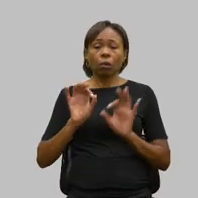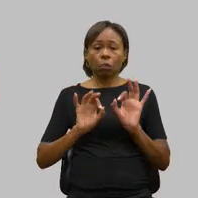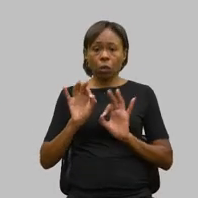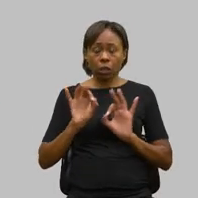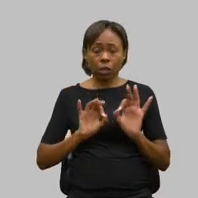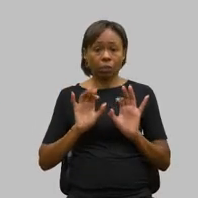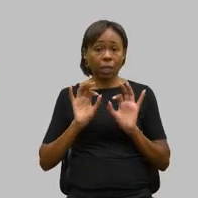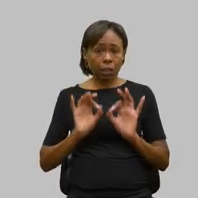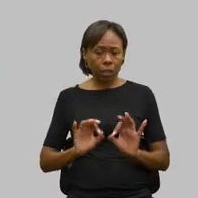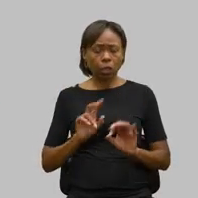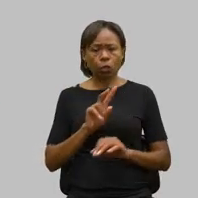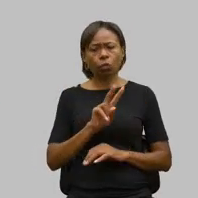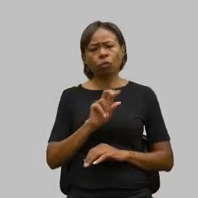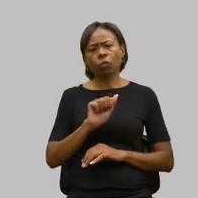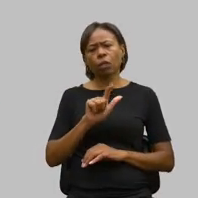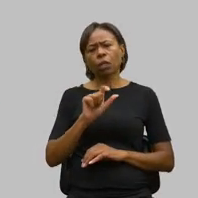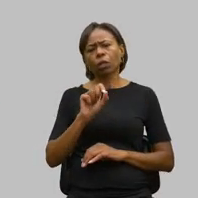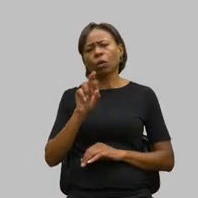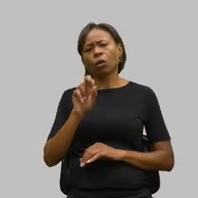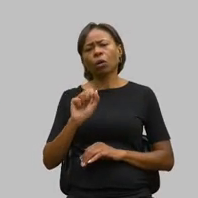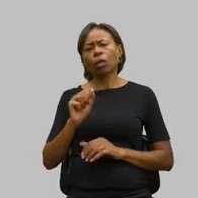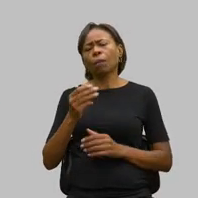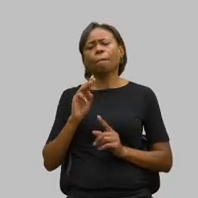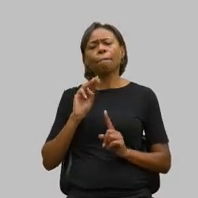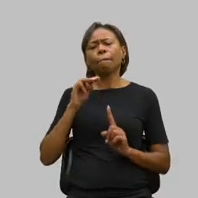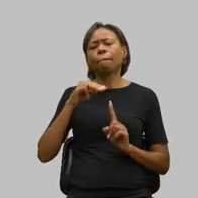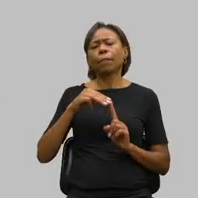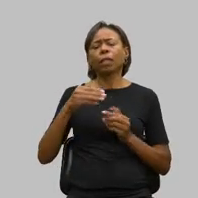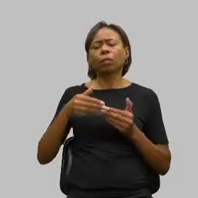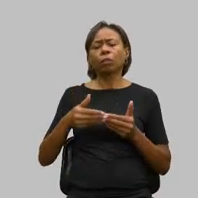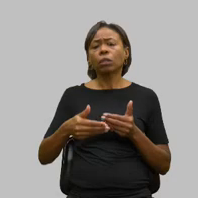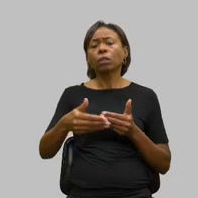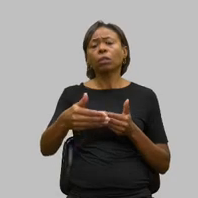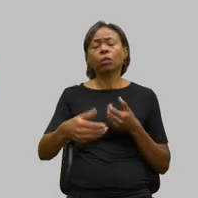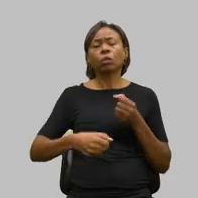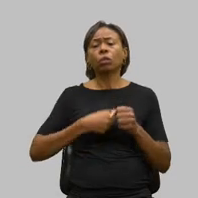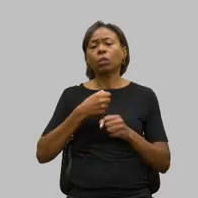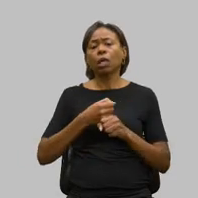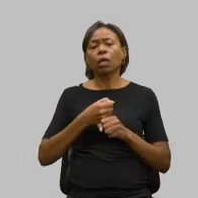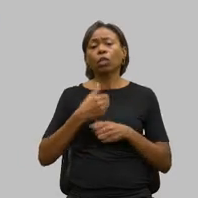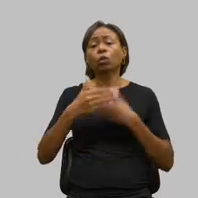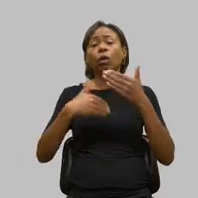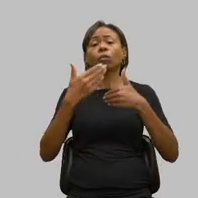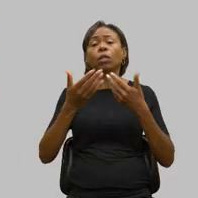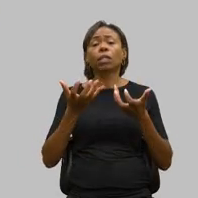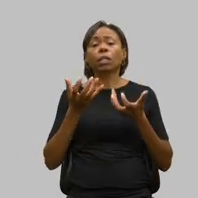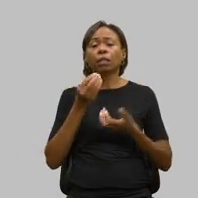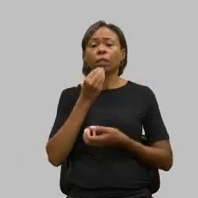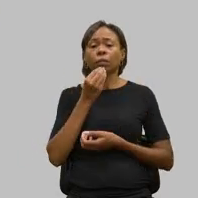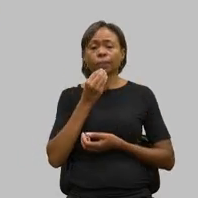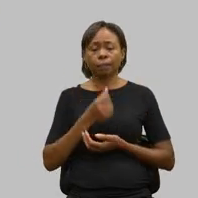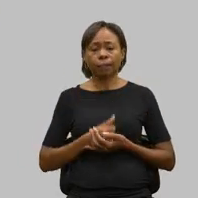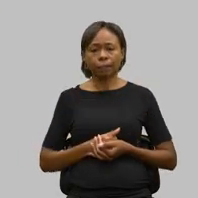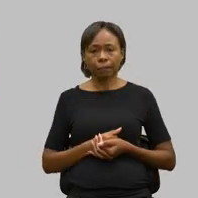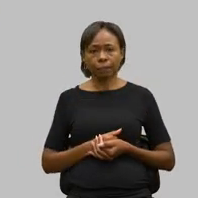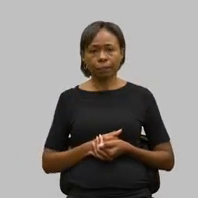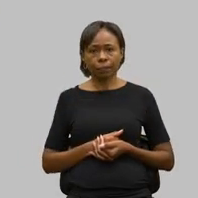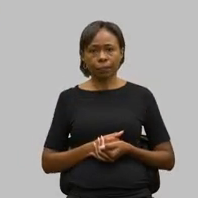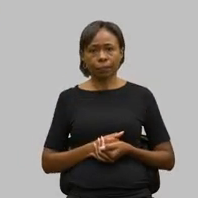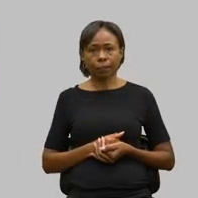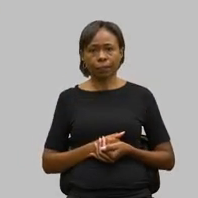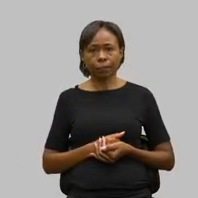tem para esses próximos anos e quais os avanços pretendidos? Muito obrigado. Secretário.